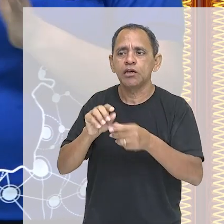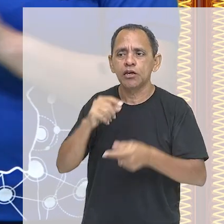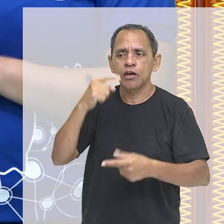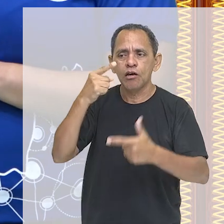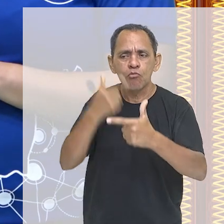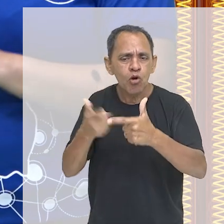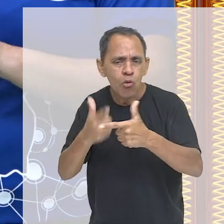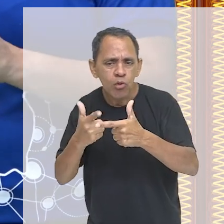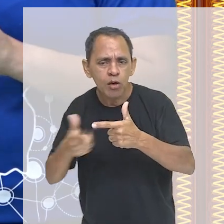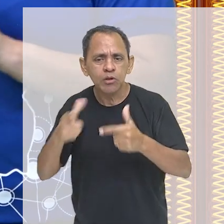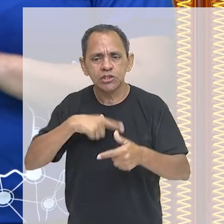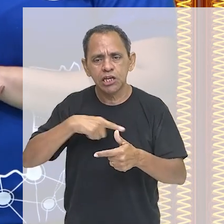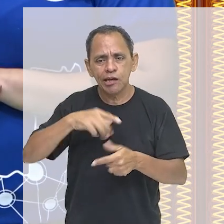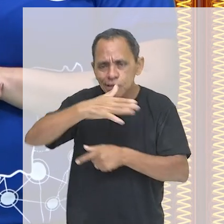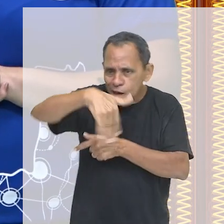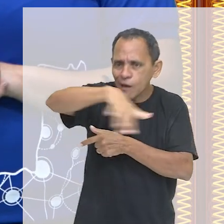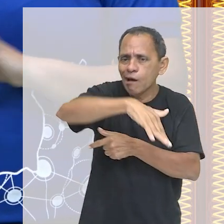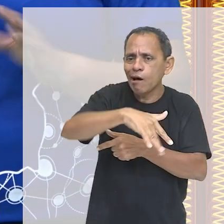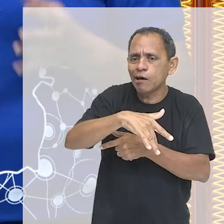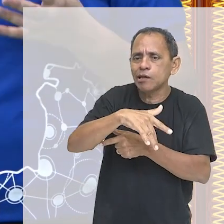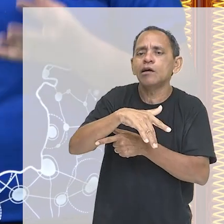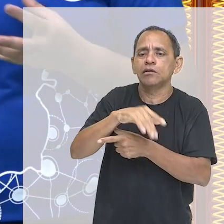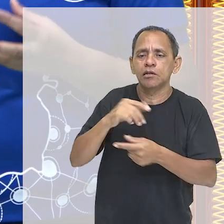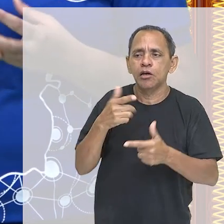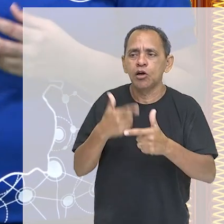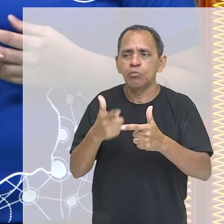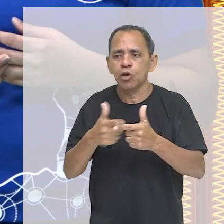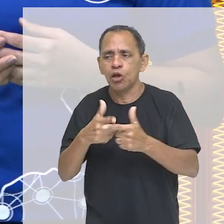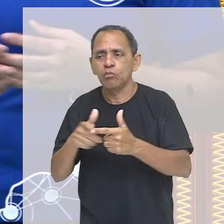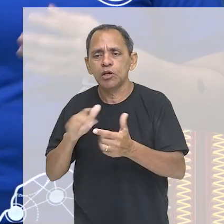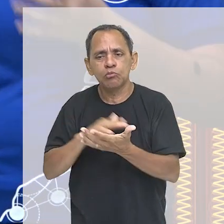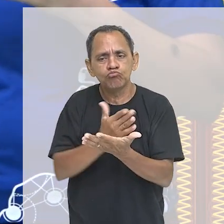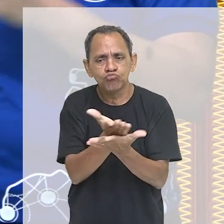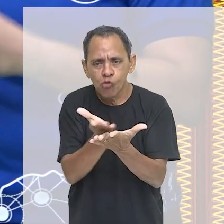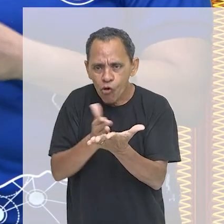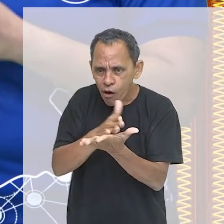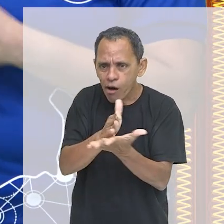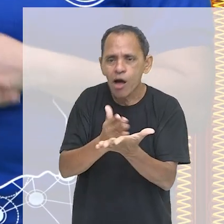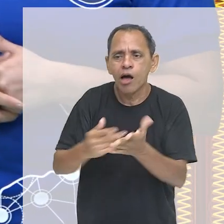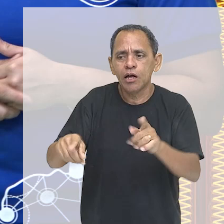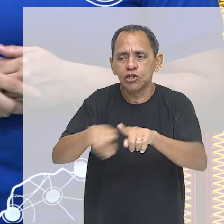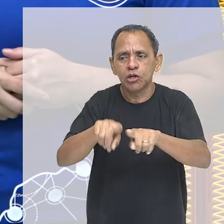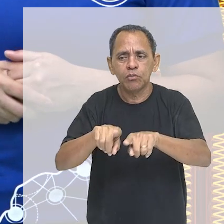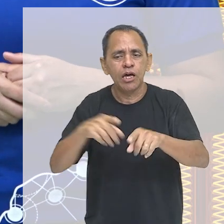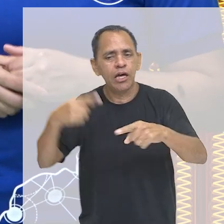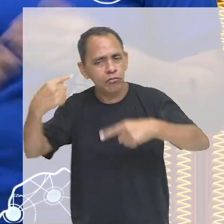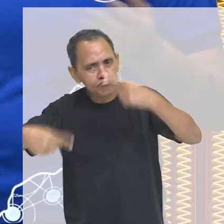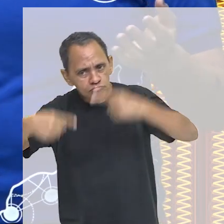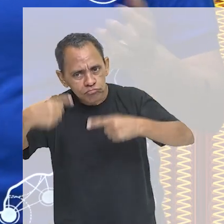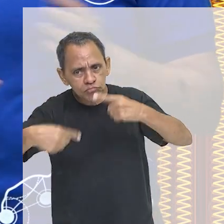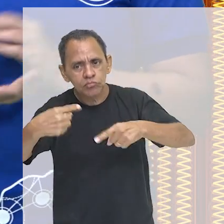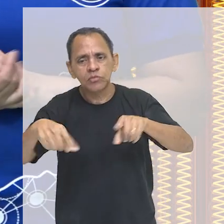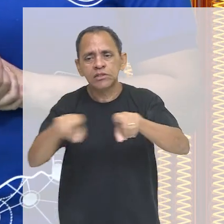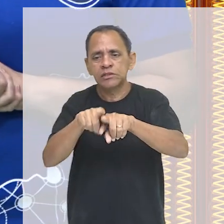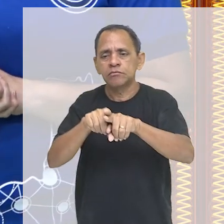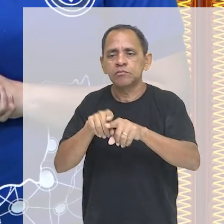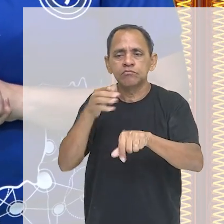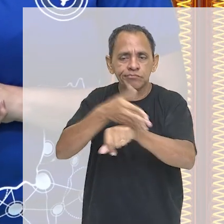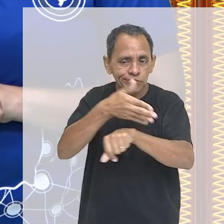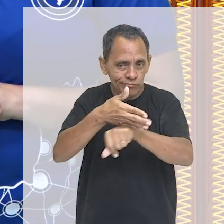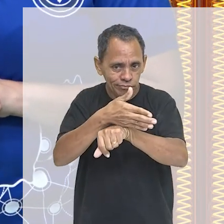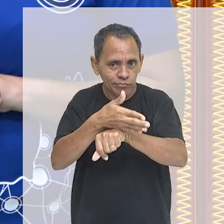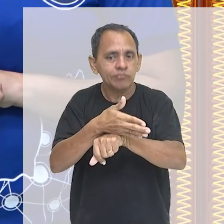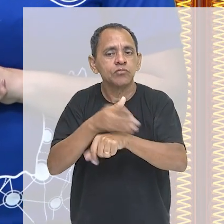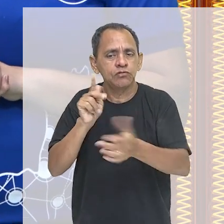e também uma instabilidade política, elas podem acabar limitando, né, esse acesso regular aí